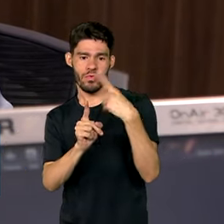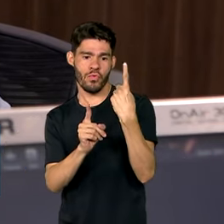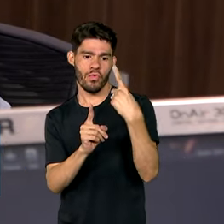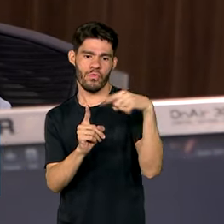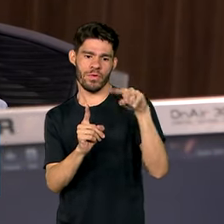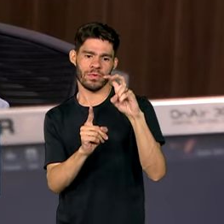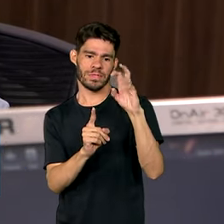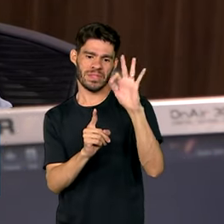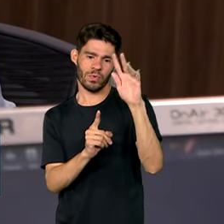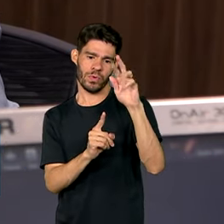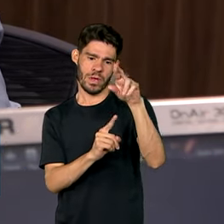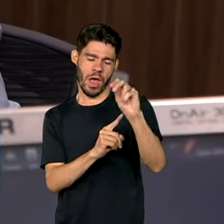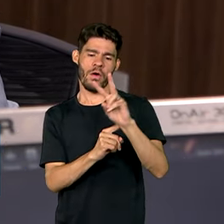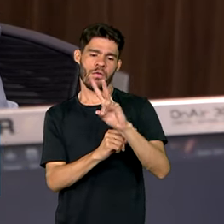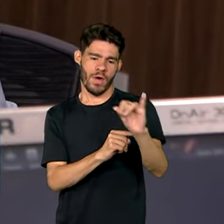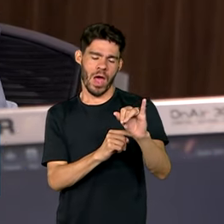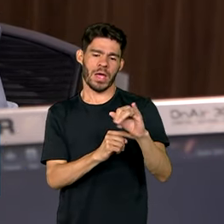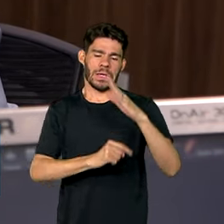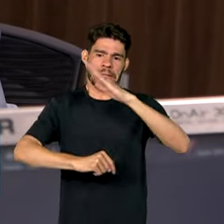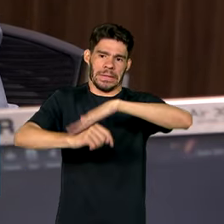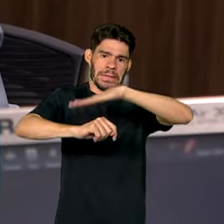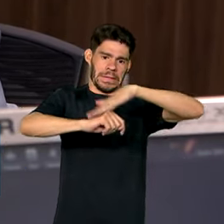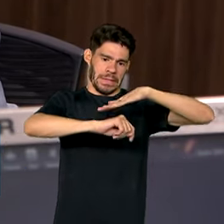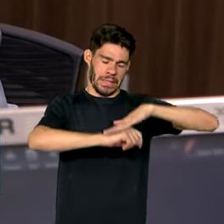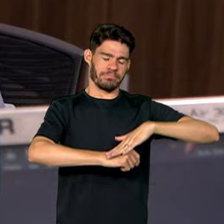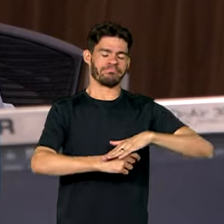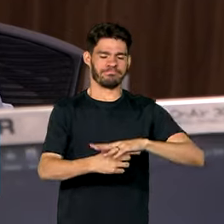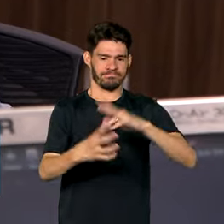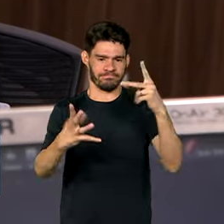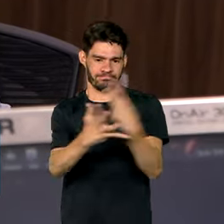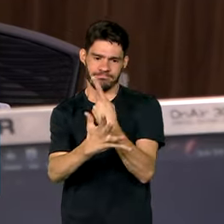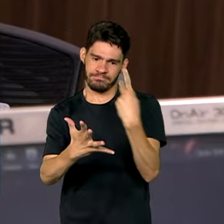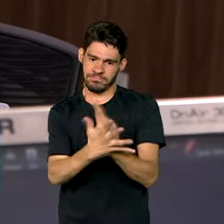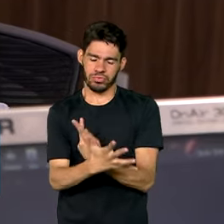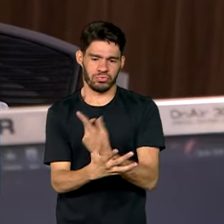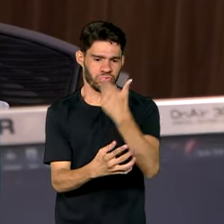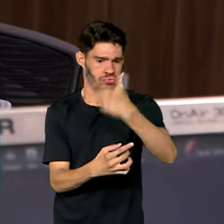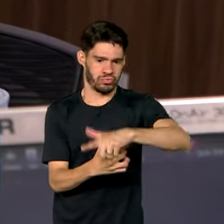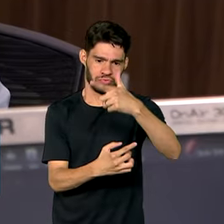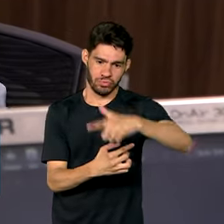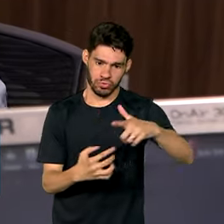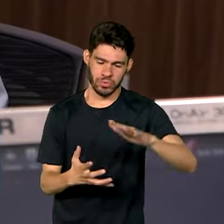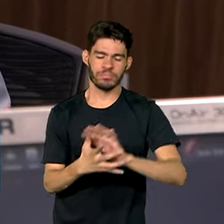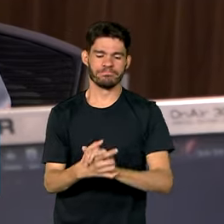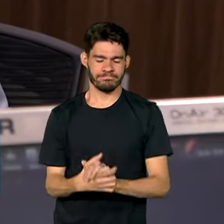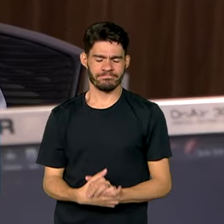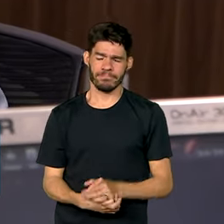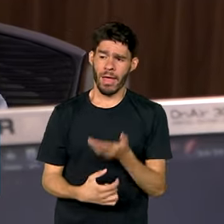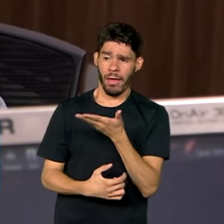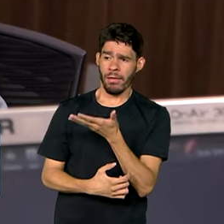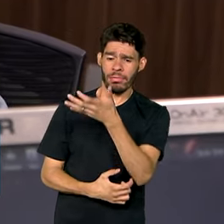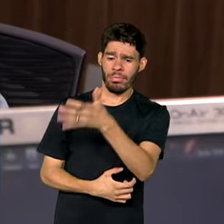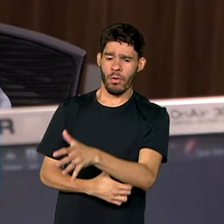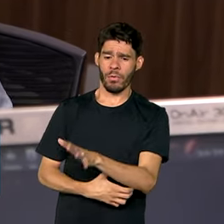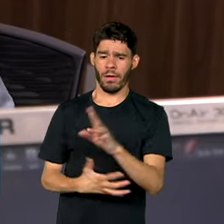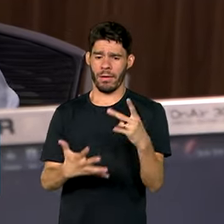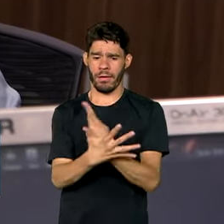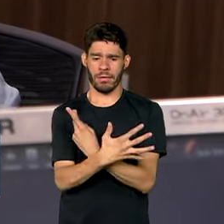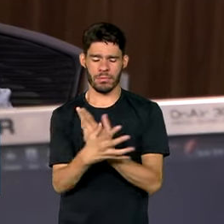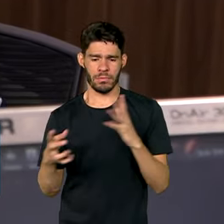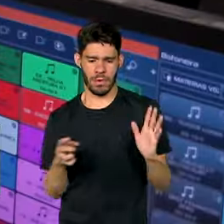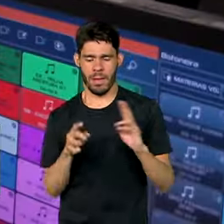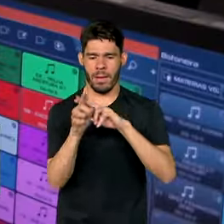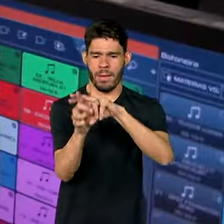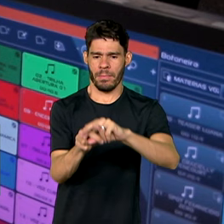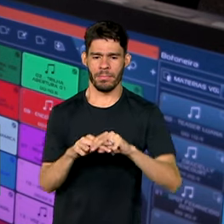é esse tipo de desastres cada vez mais vão acontecer com muito mais regularidade Então é isso que a gente não quer que aconteça por isso